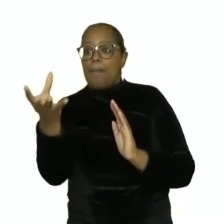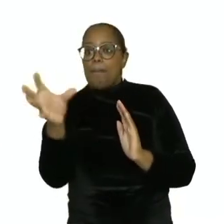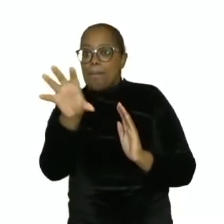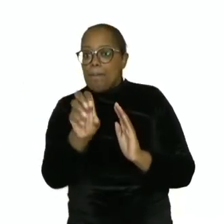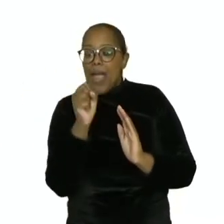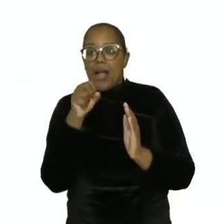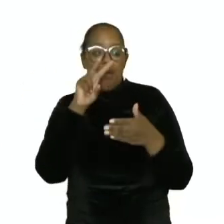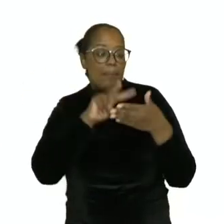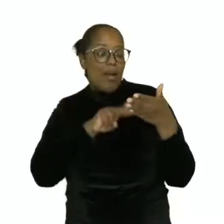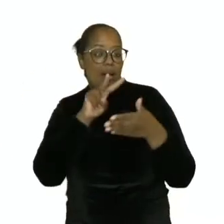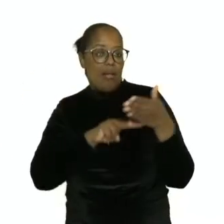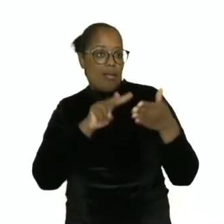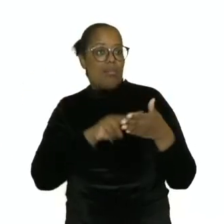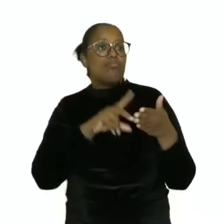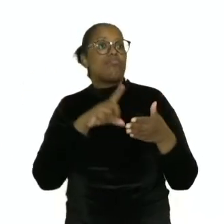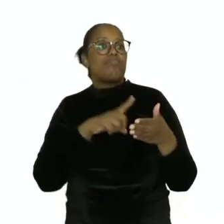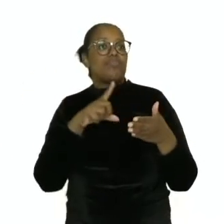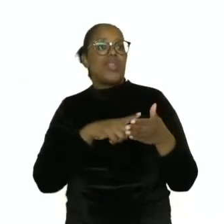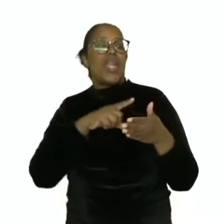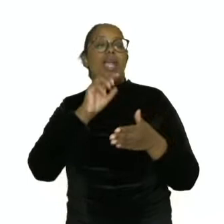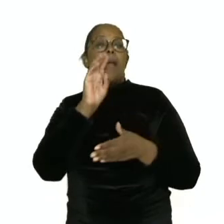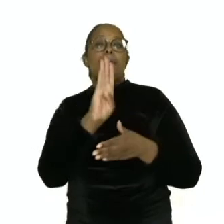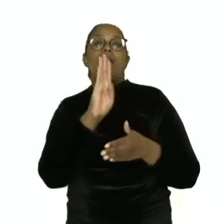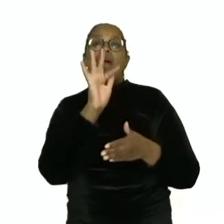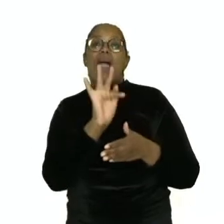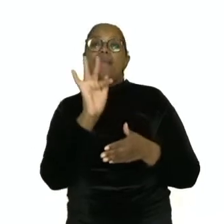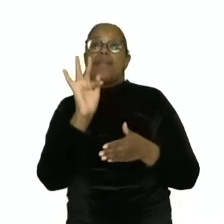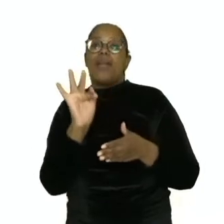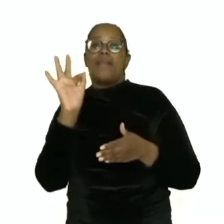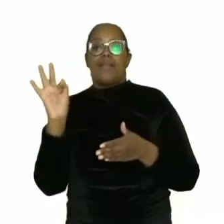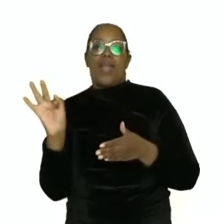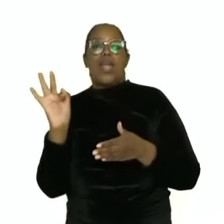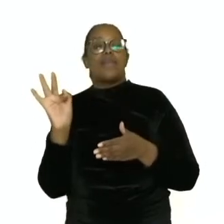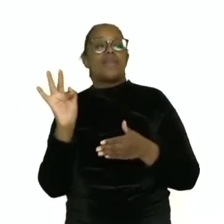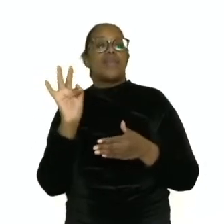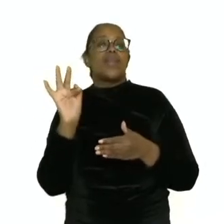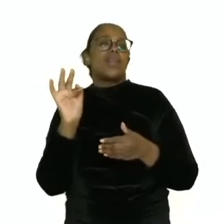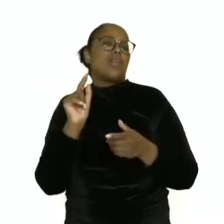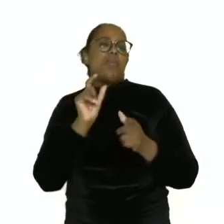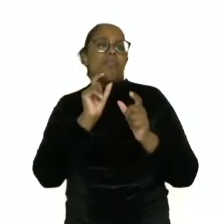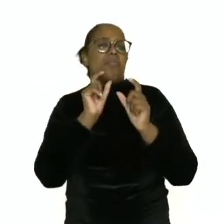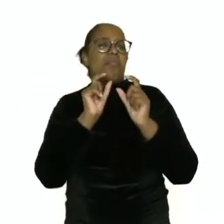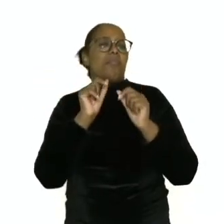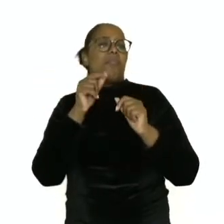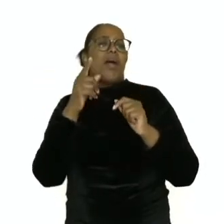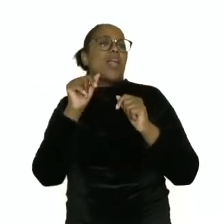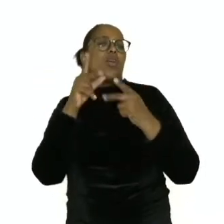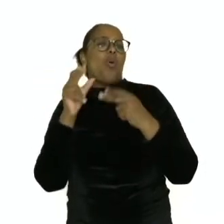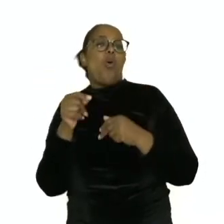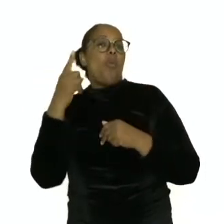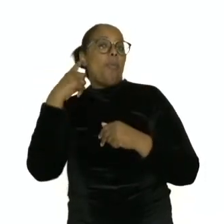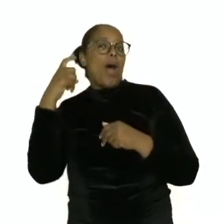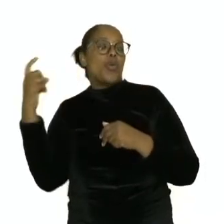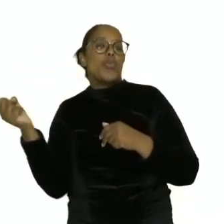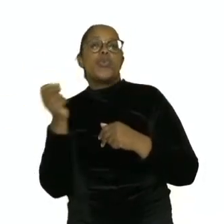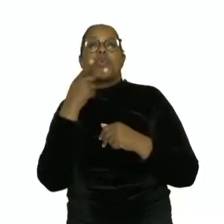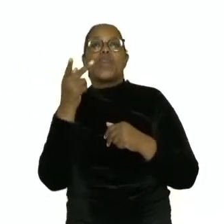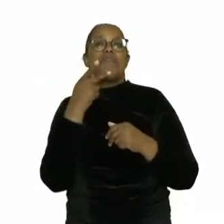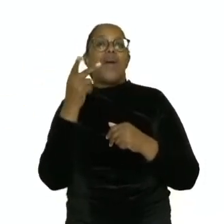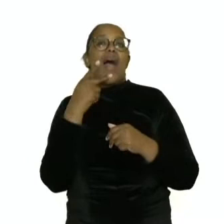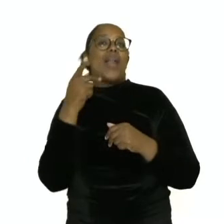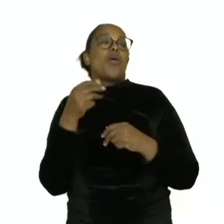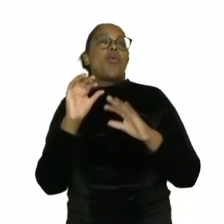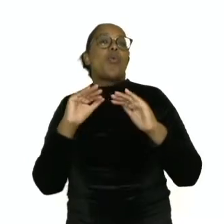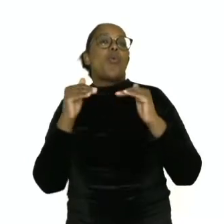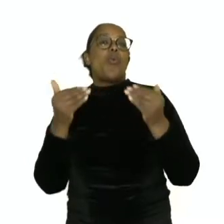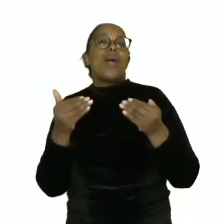lá... né, BFFF, uma onomatopeia, né, uma espécie de um som que talvez indique ali o quanto que o